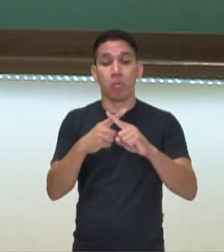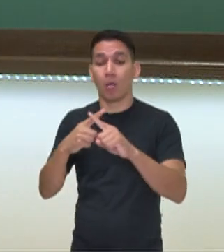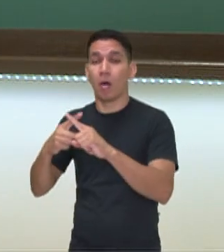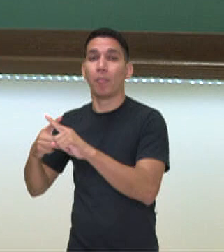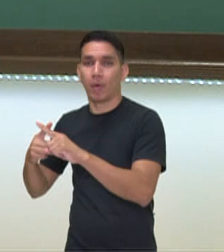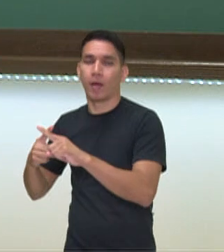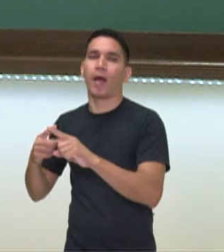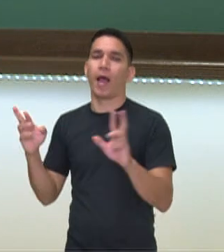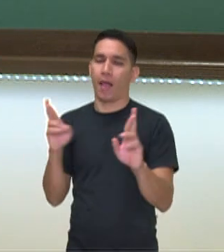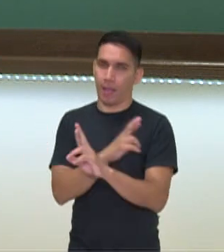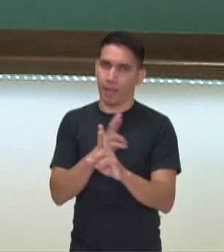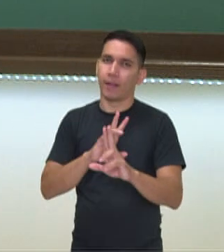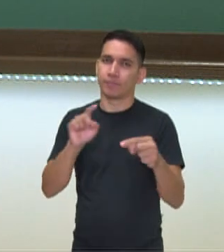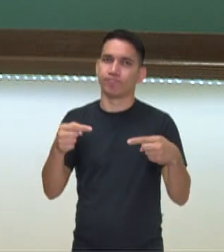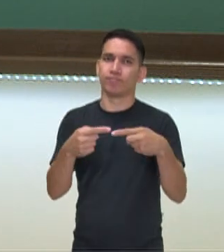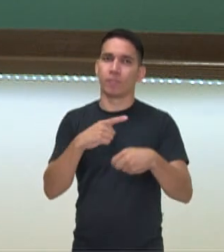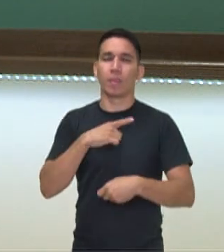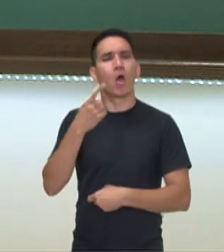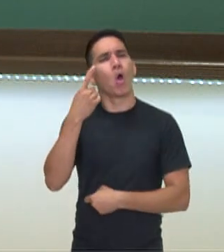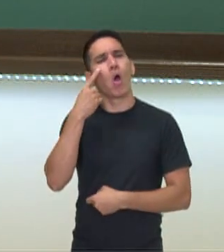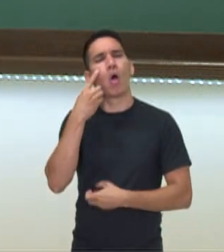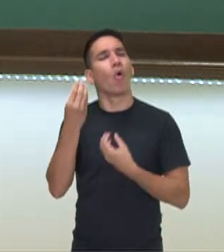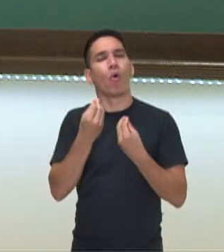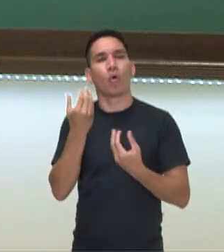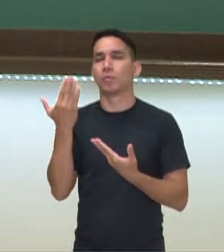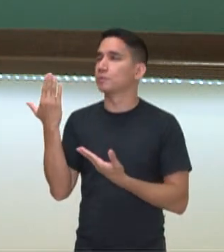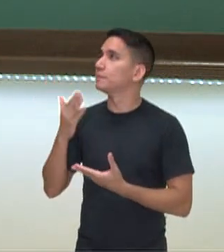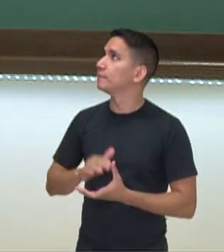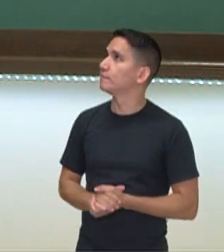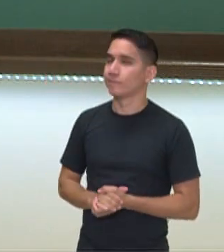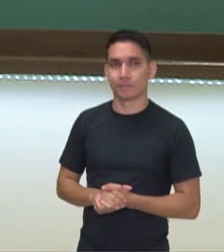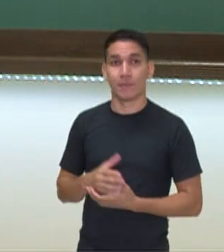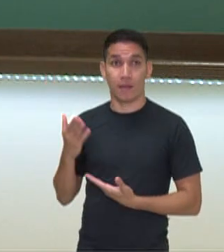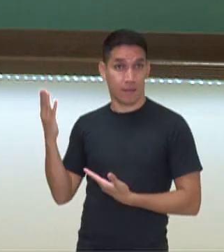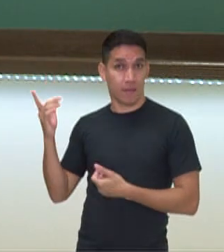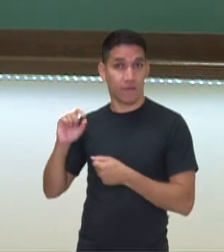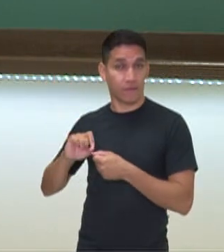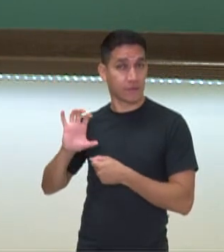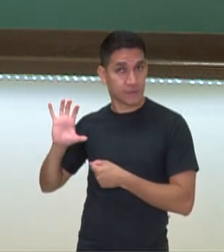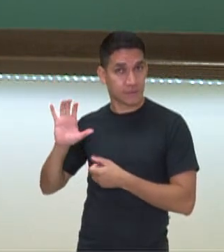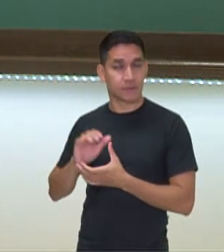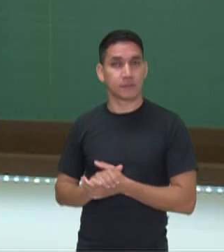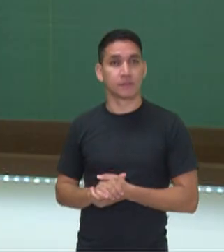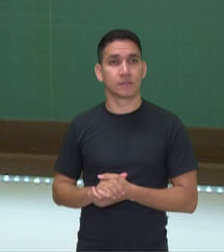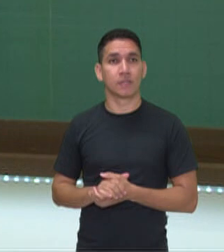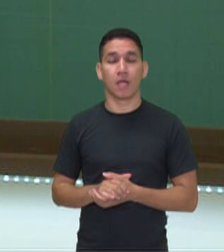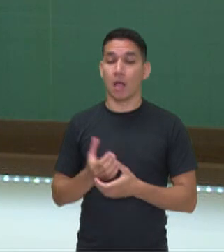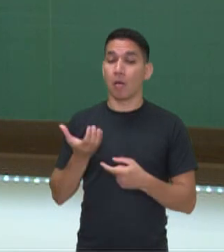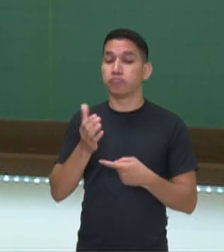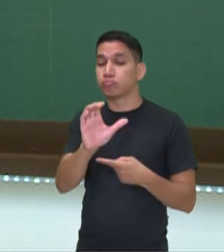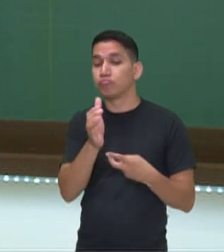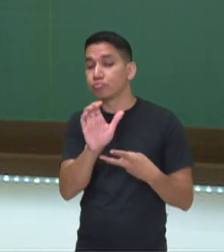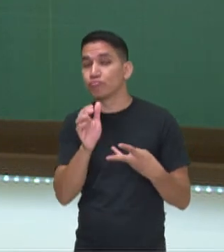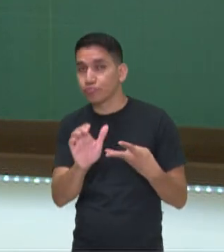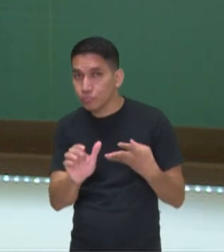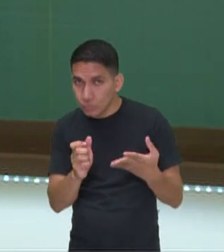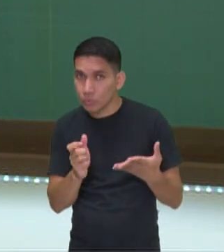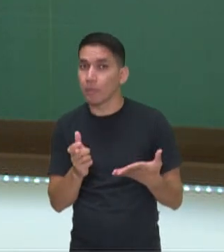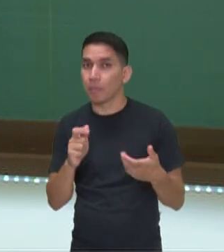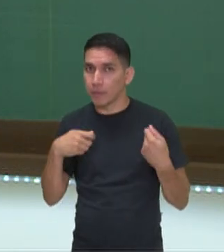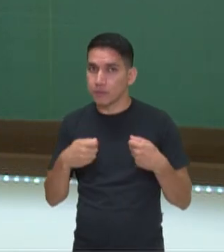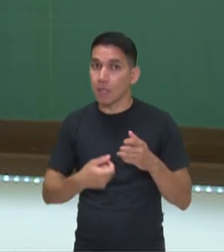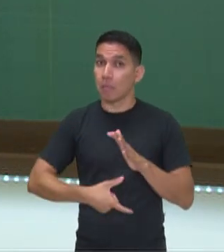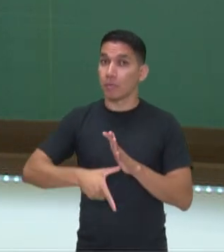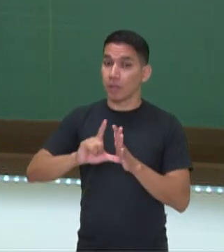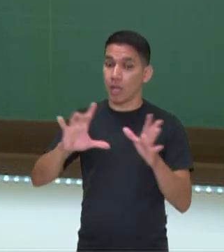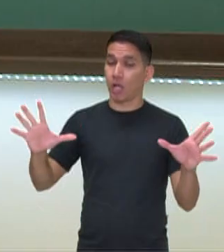a esses gastos. Então, olha lá como é que vai ficar, ó. Não é isso que a gente está falando, ó? Os gastos, primeiro eu somo